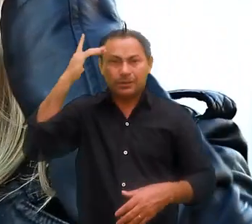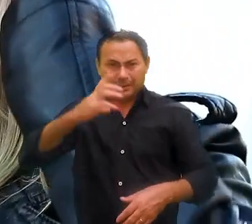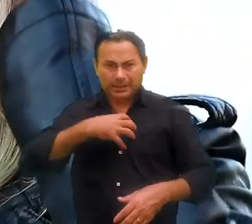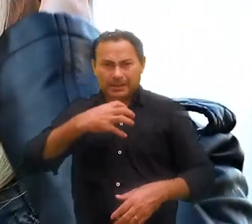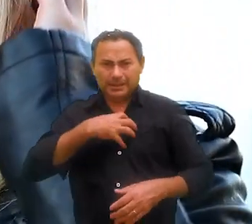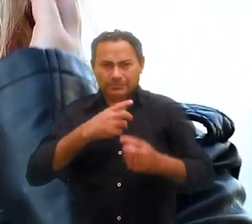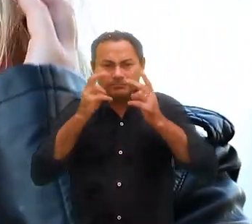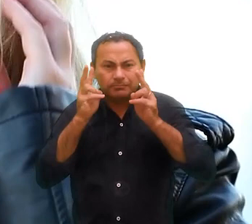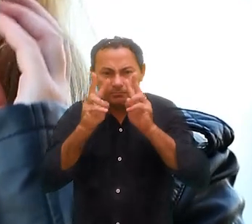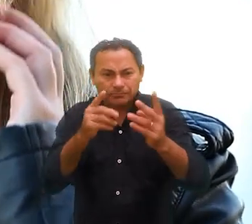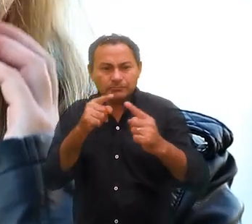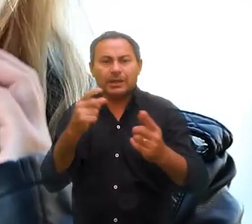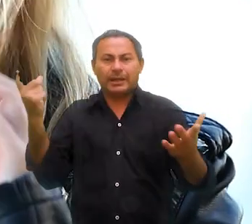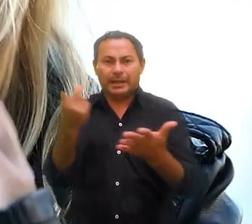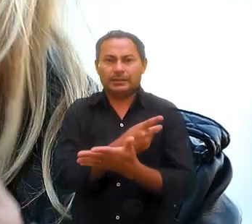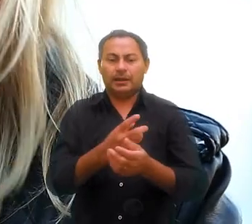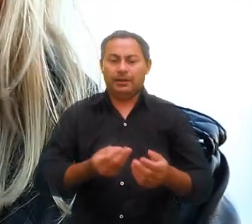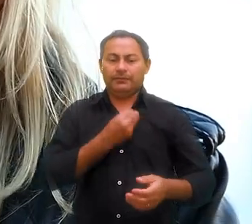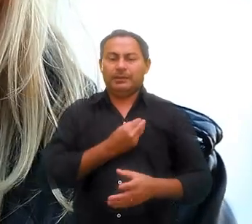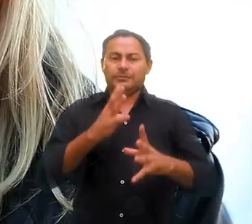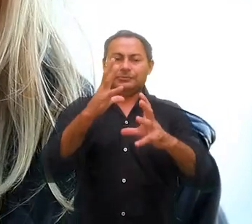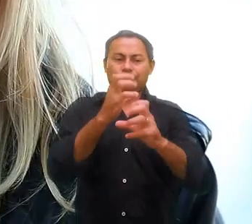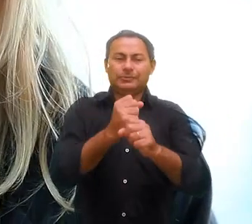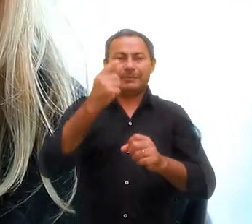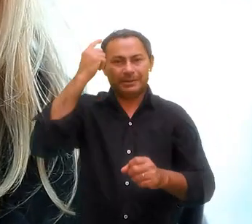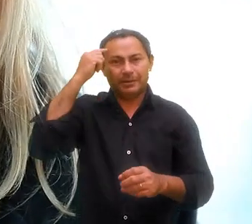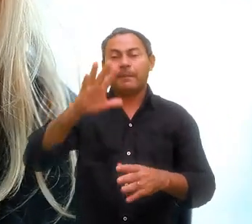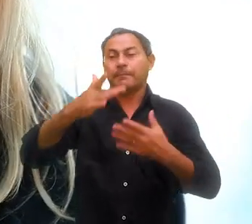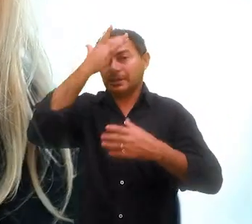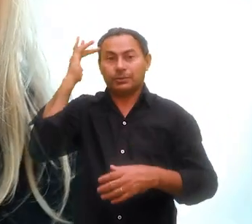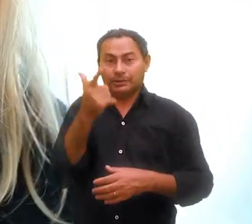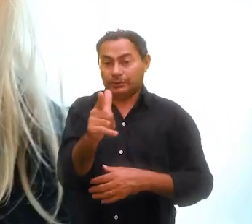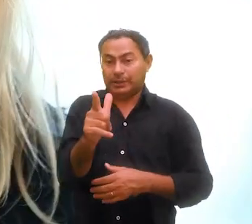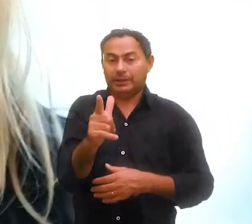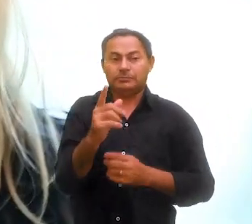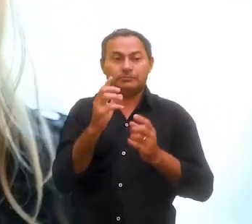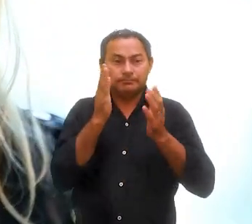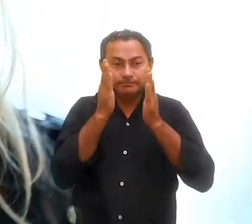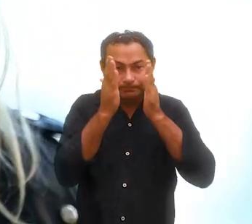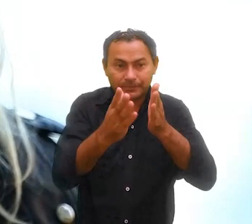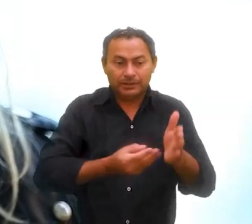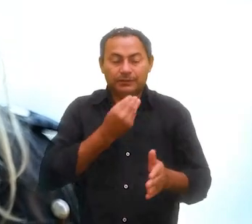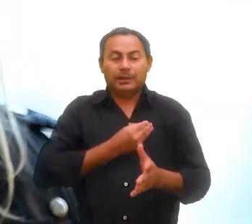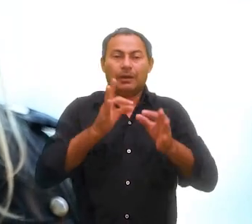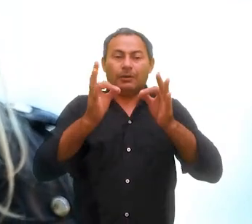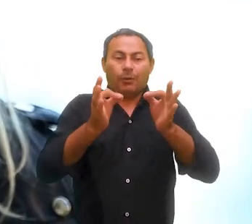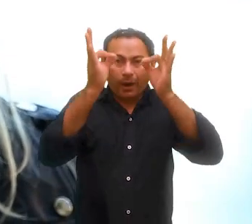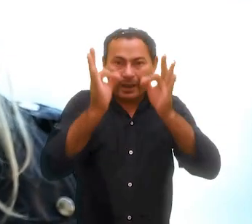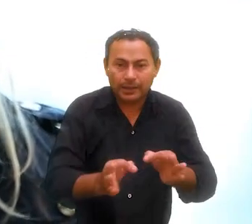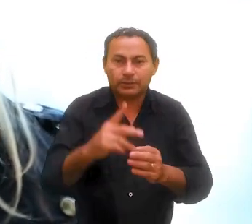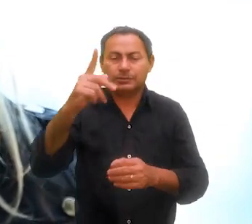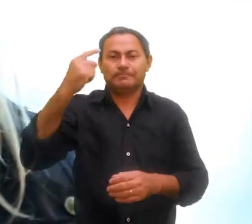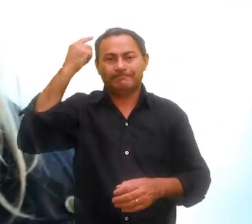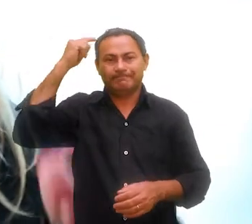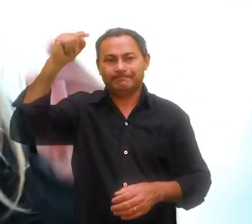Quando a pessoa tem uma perspectiva errada, a vida dela se enche de trevas. Quando a pessoa não tem uma perspectiva de vida